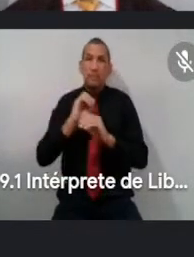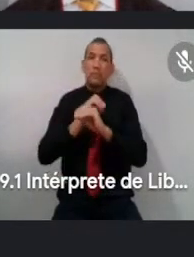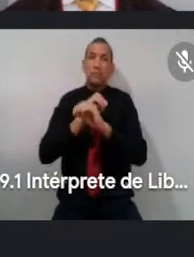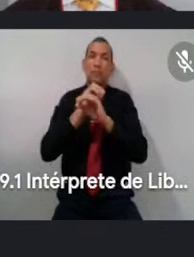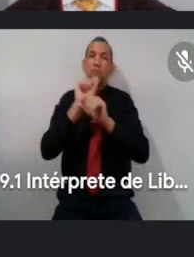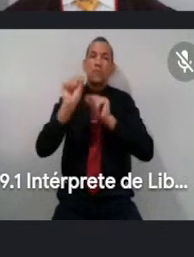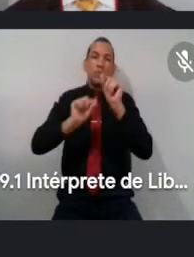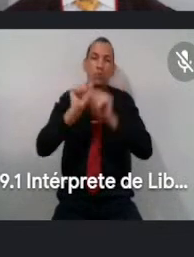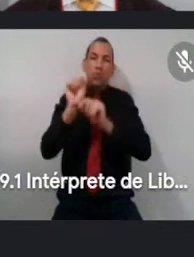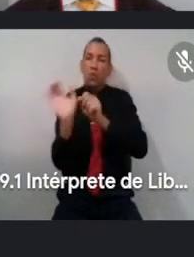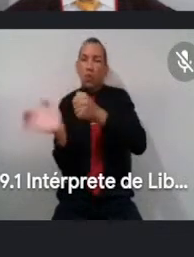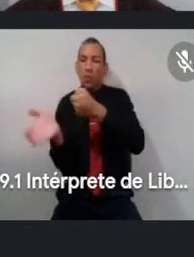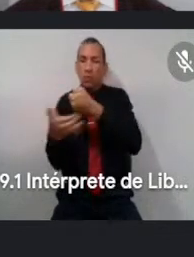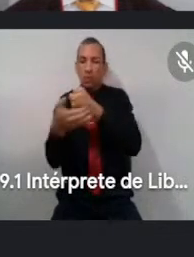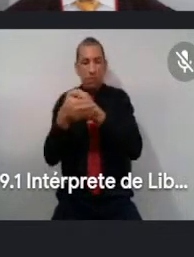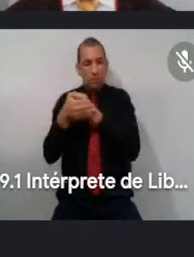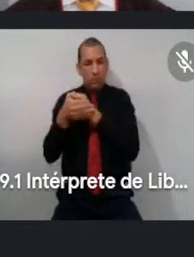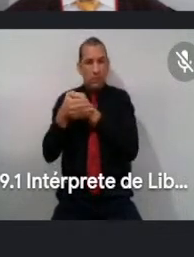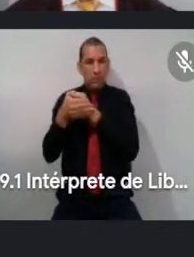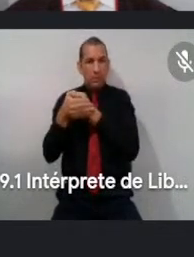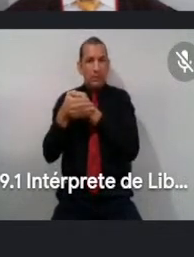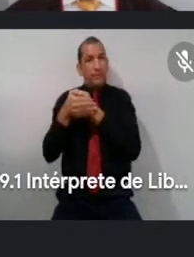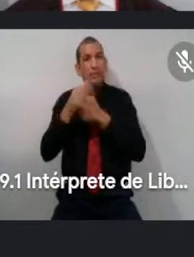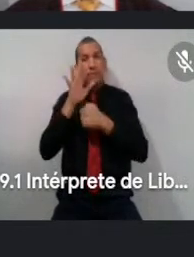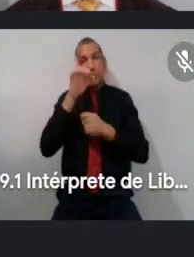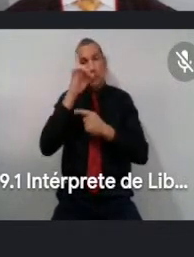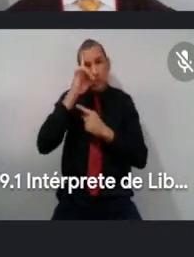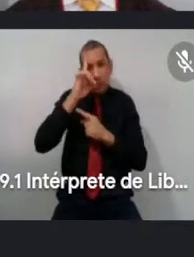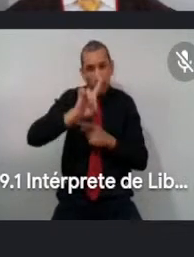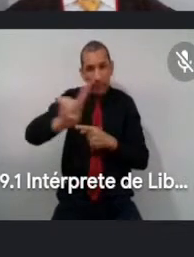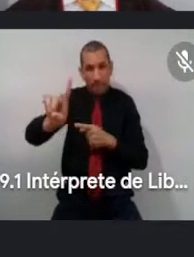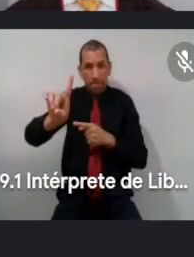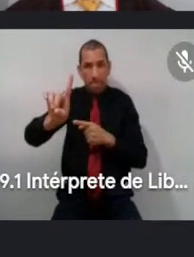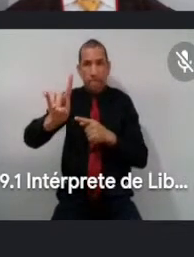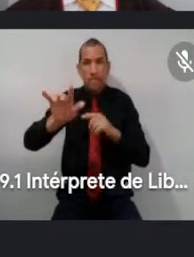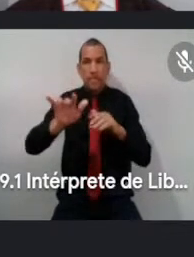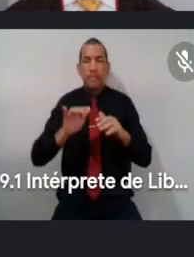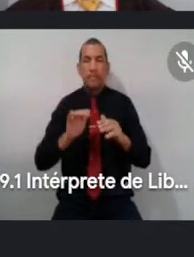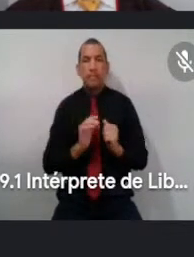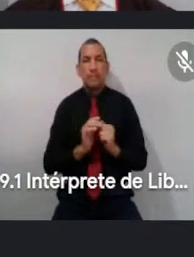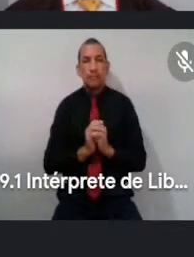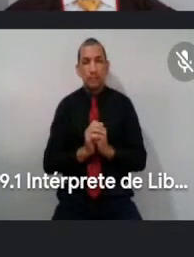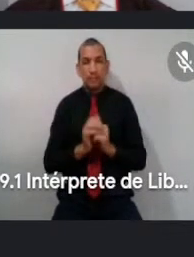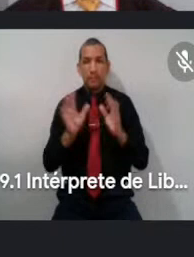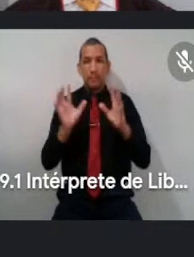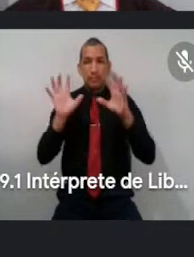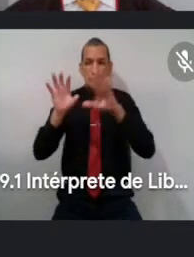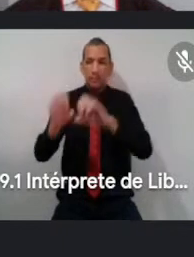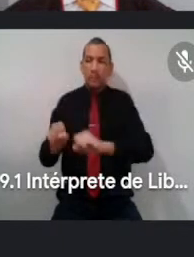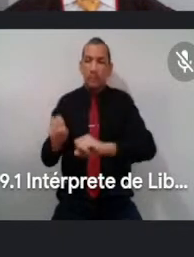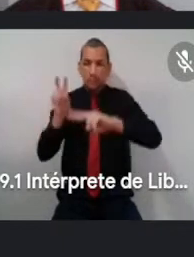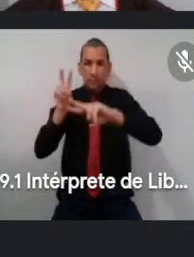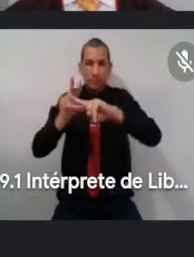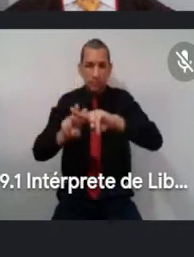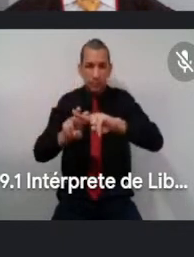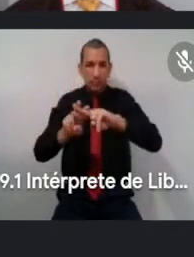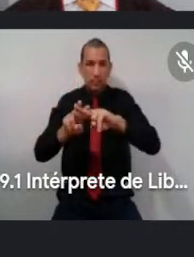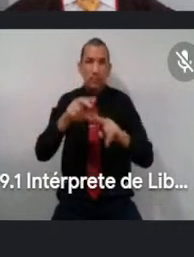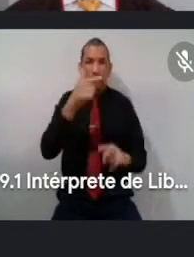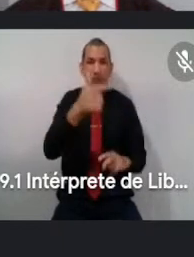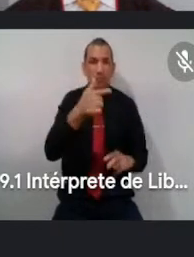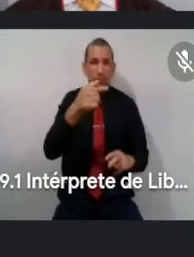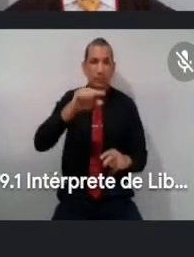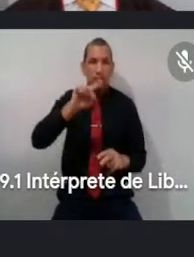Claro intuito de um cobrir suas condutas e no dia foi apreendida a quantia de 27.000